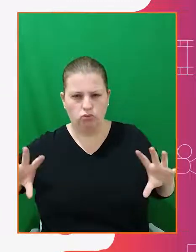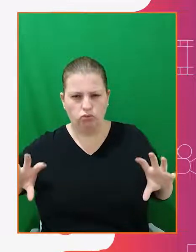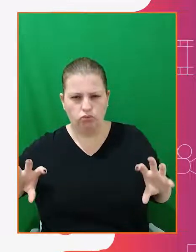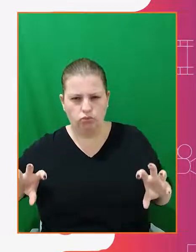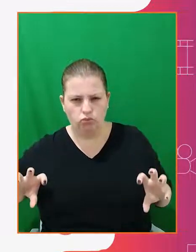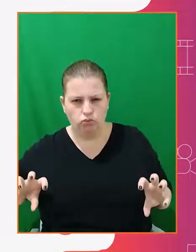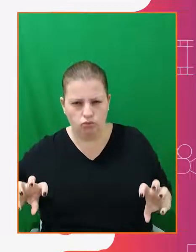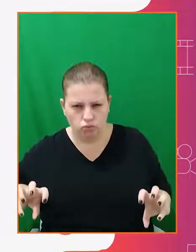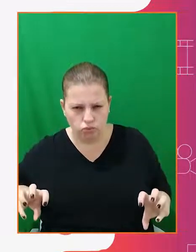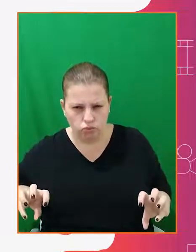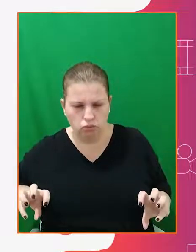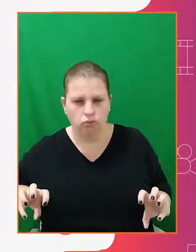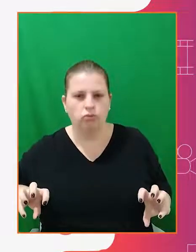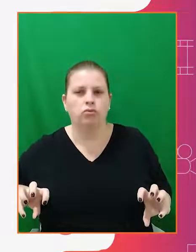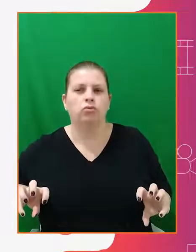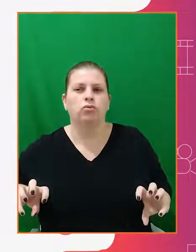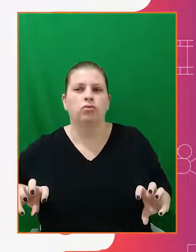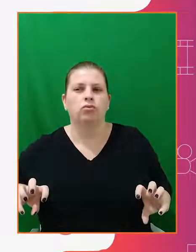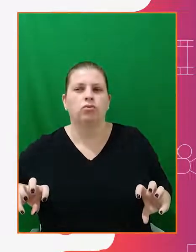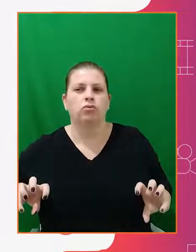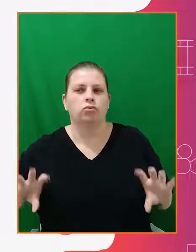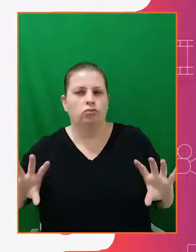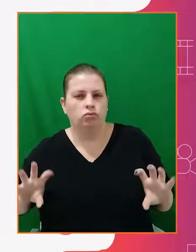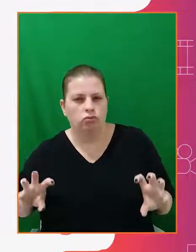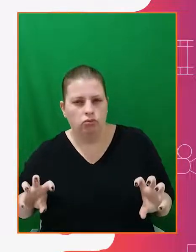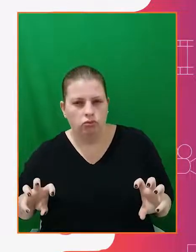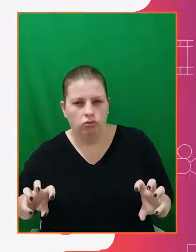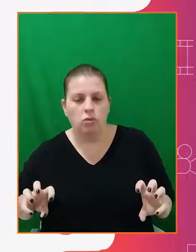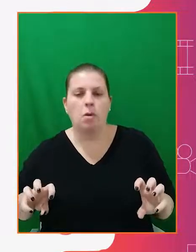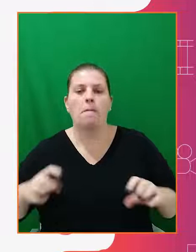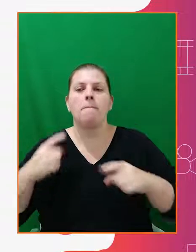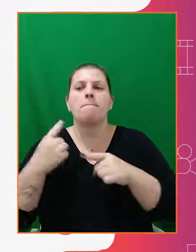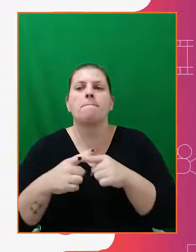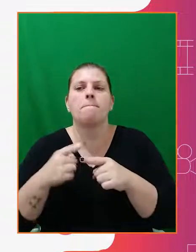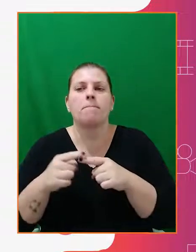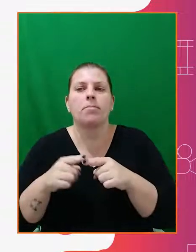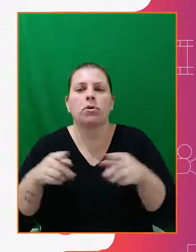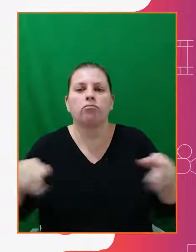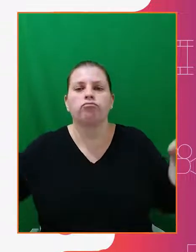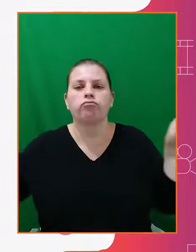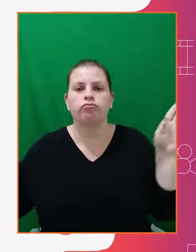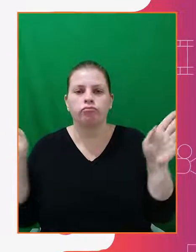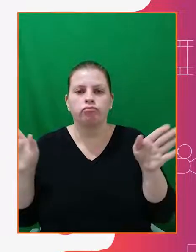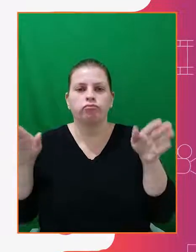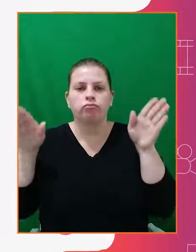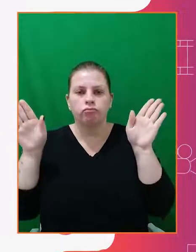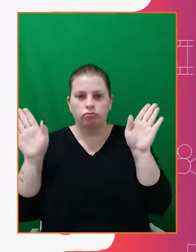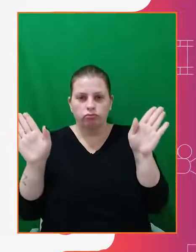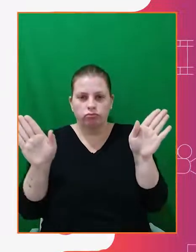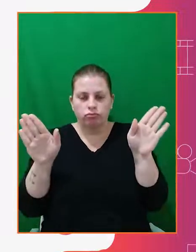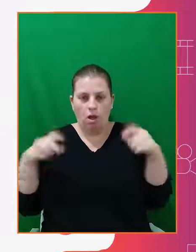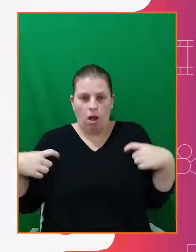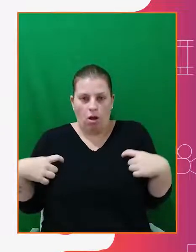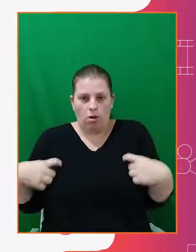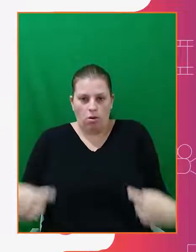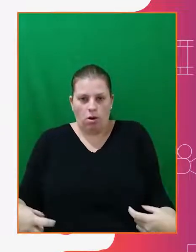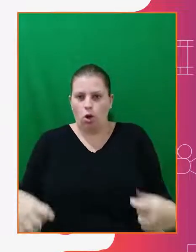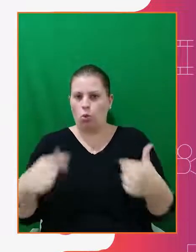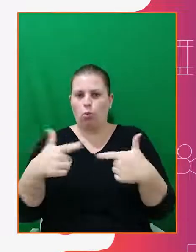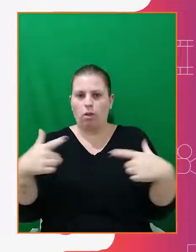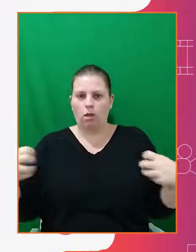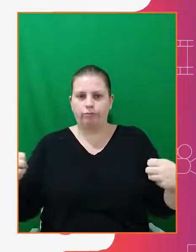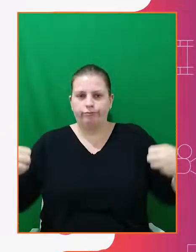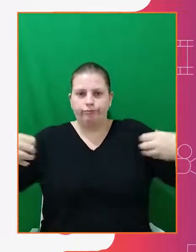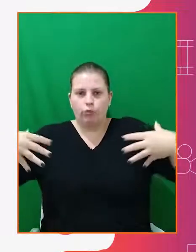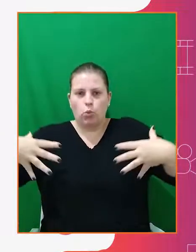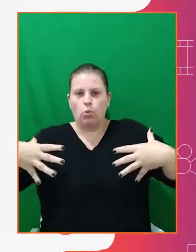a sensação de que é mais escuro, pois é uma área que não recebe muita luz. Assim, ele